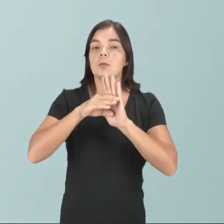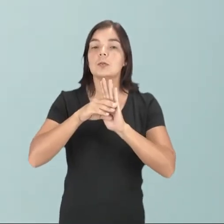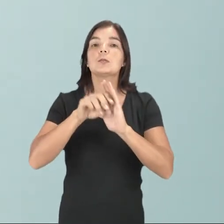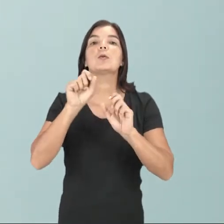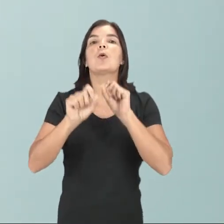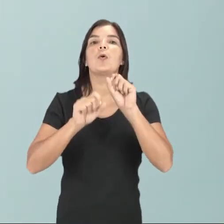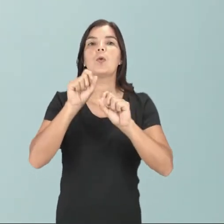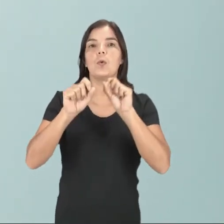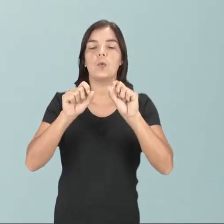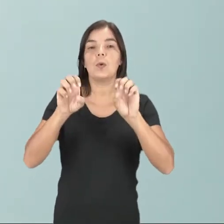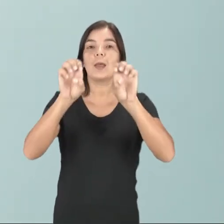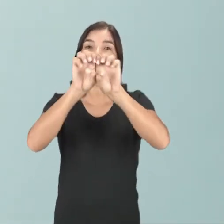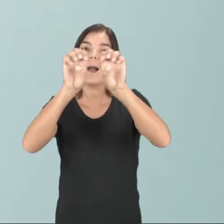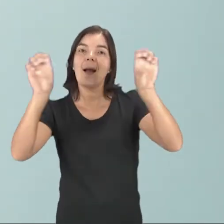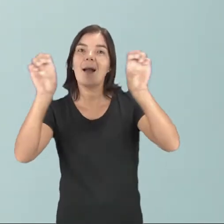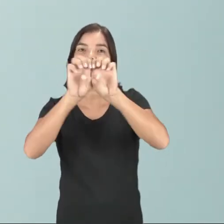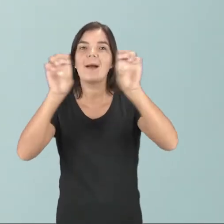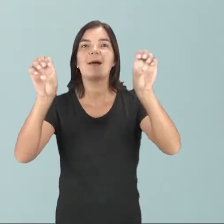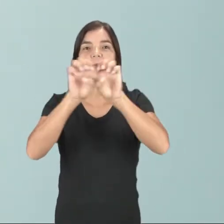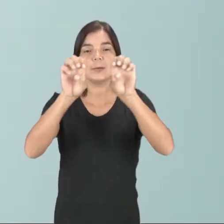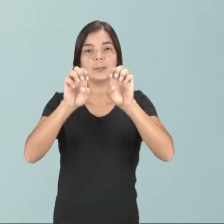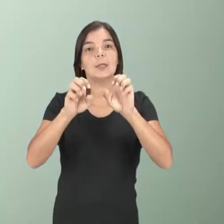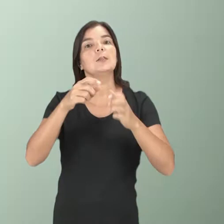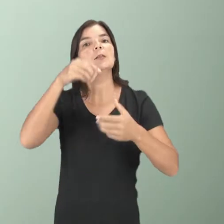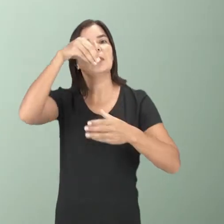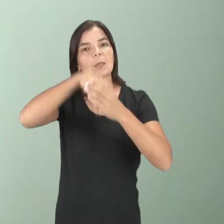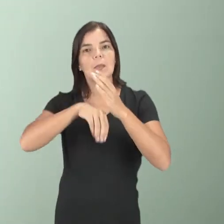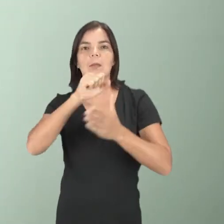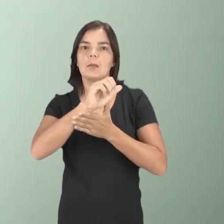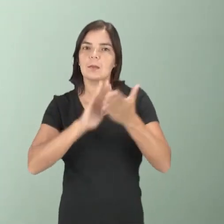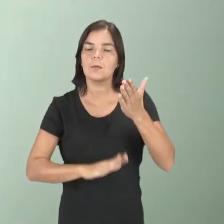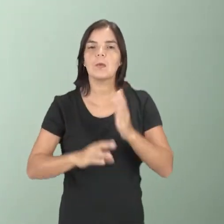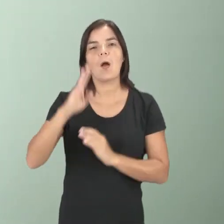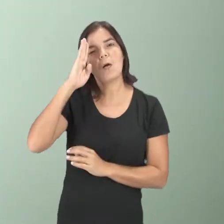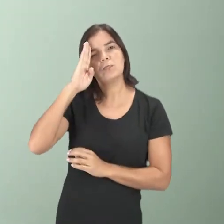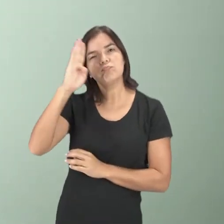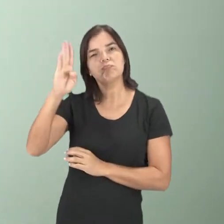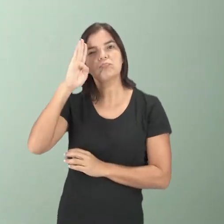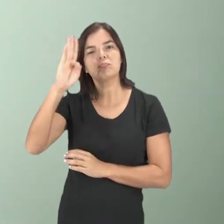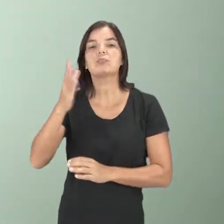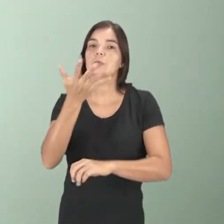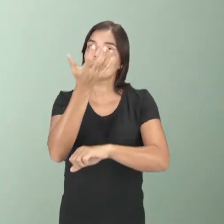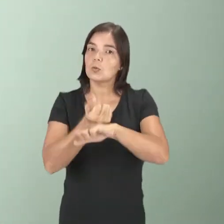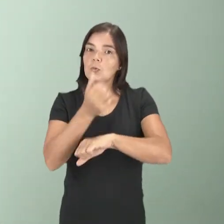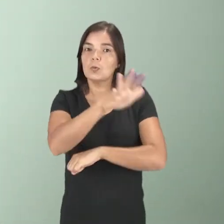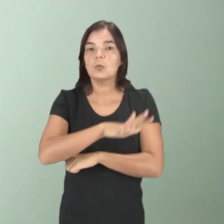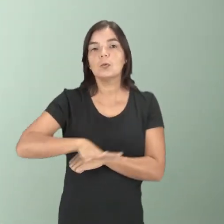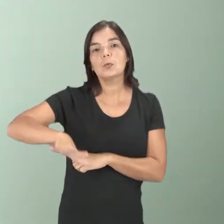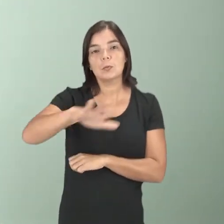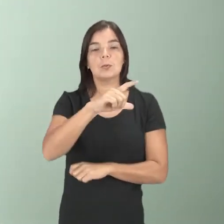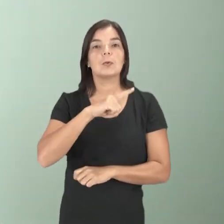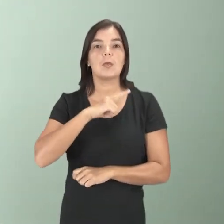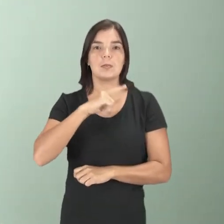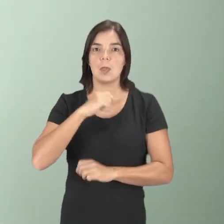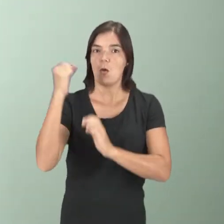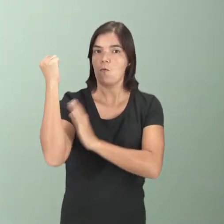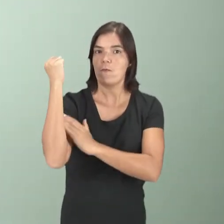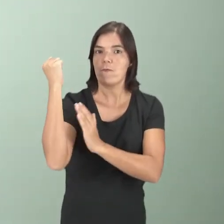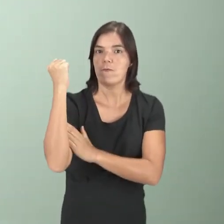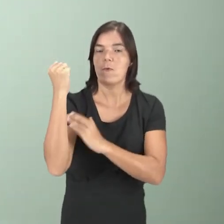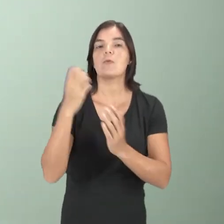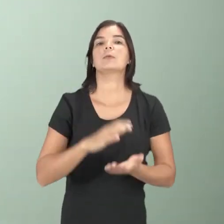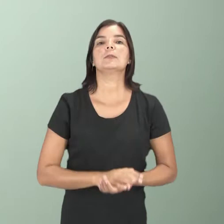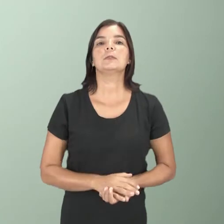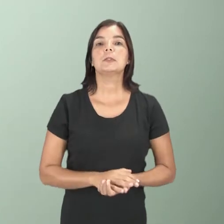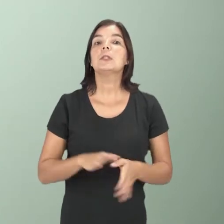poder fazer a aplicação dessa equação no problema. Então a ideia principal de gravitação universal tem a ver com força,